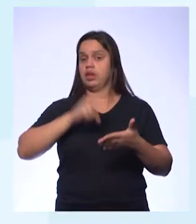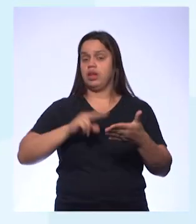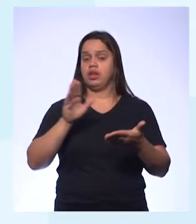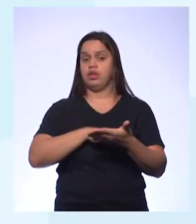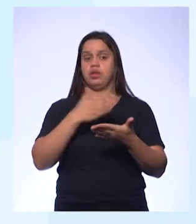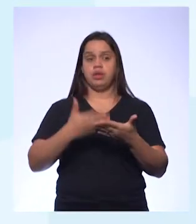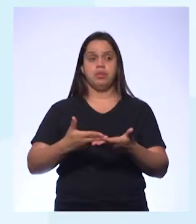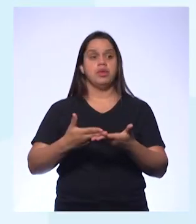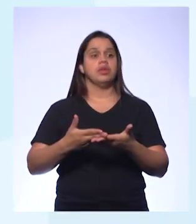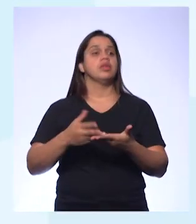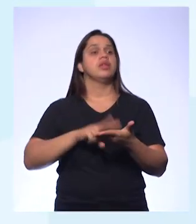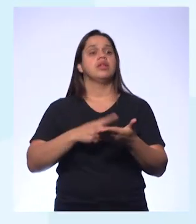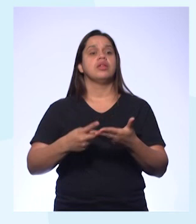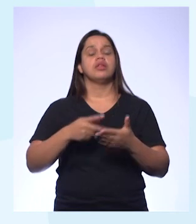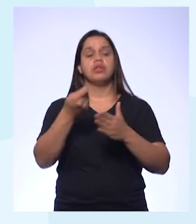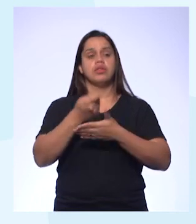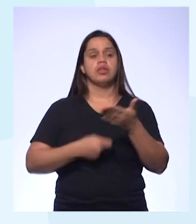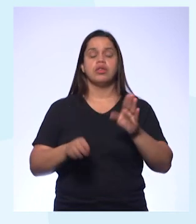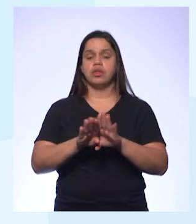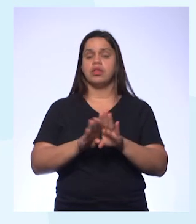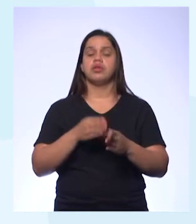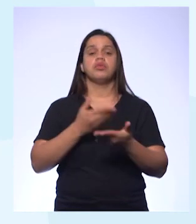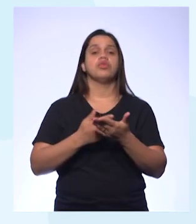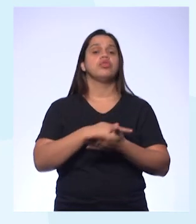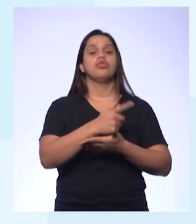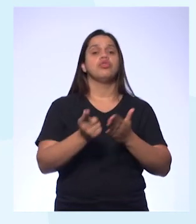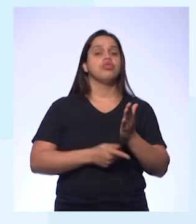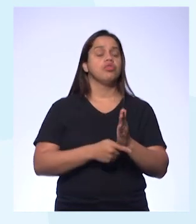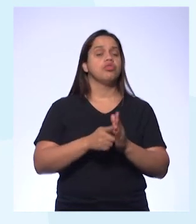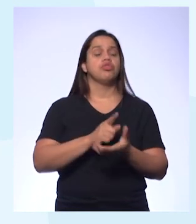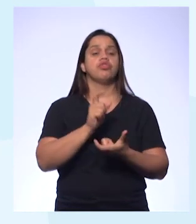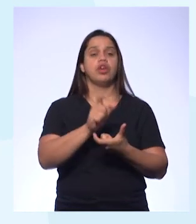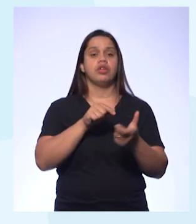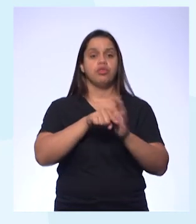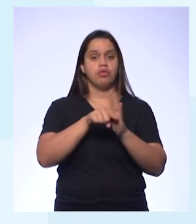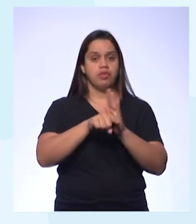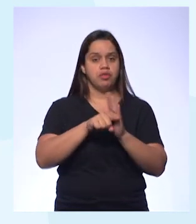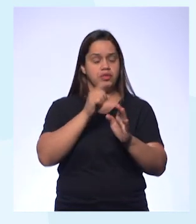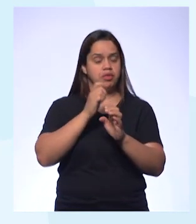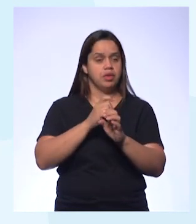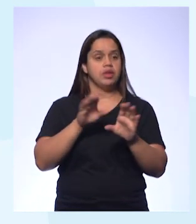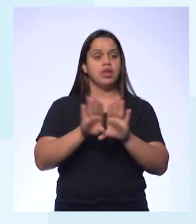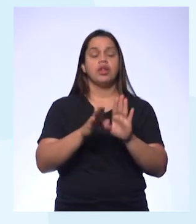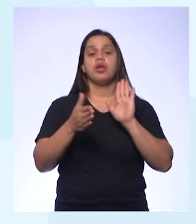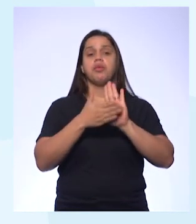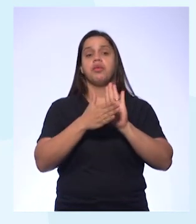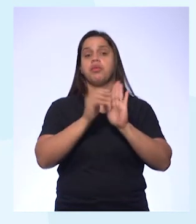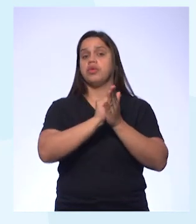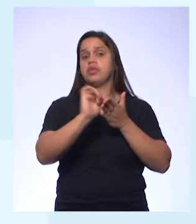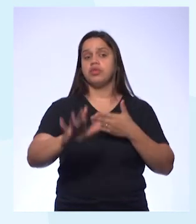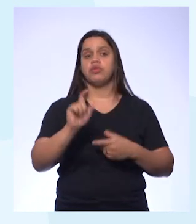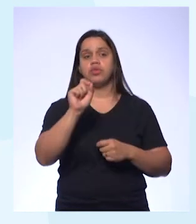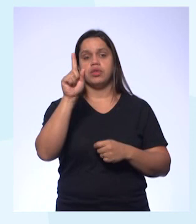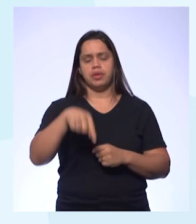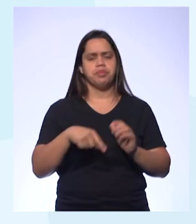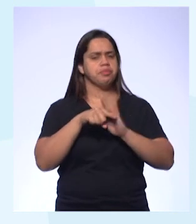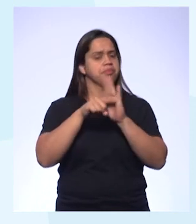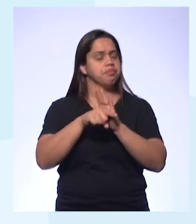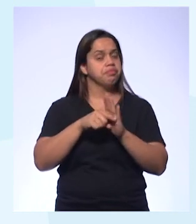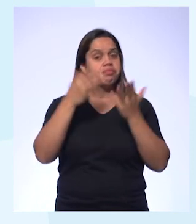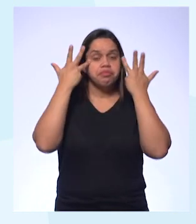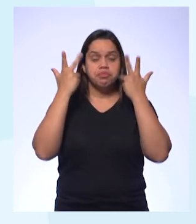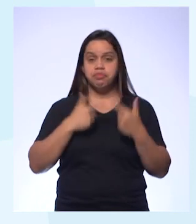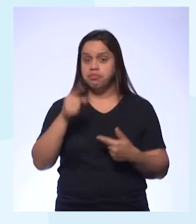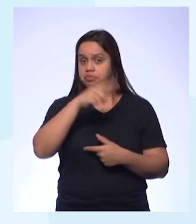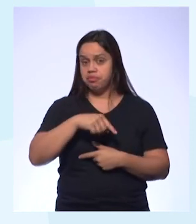interpretação de texto, estudo sobre o gênero verbete de enciclopédia, proposta de atividade. Pesquise sobre um animal de seu